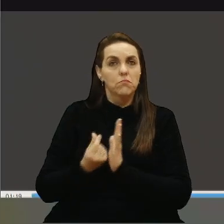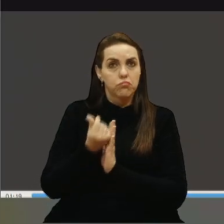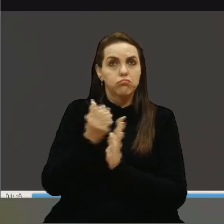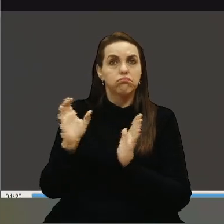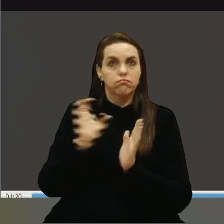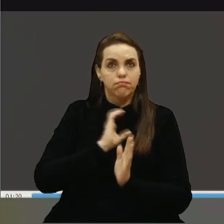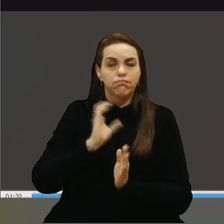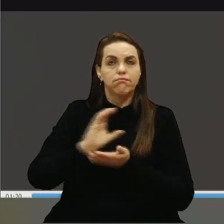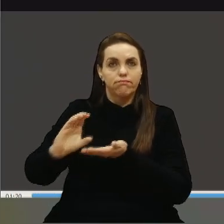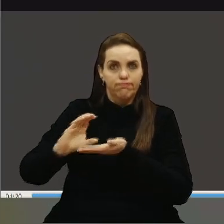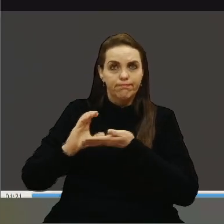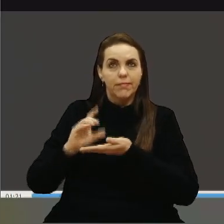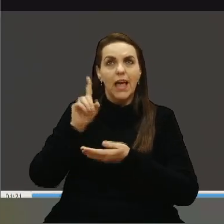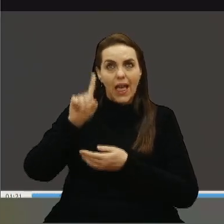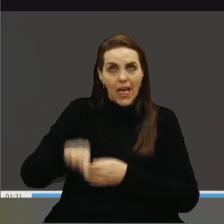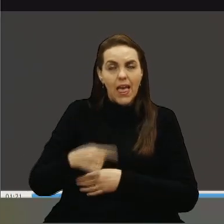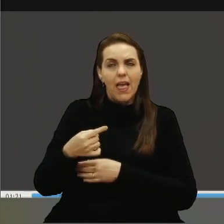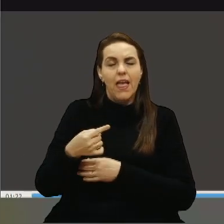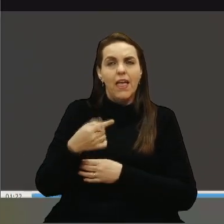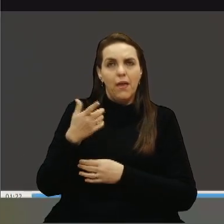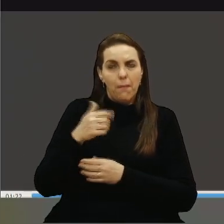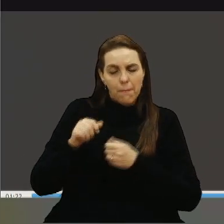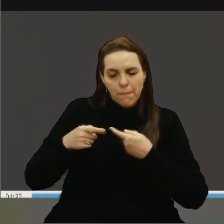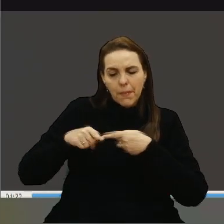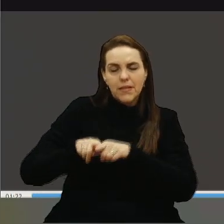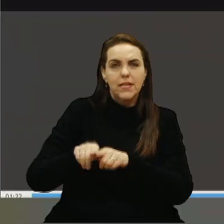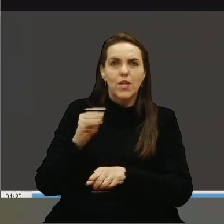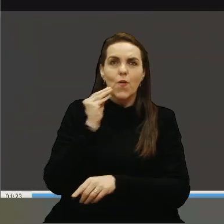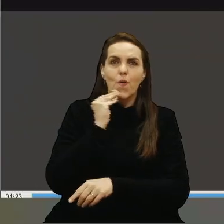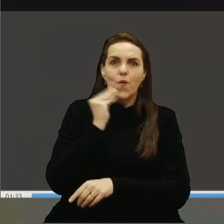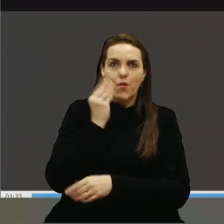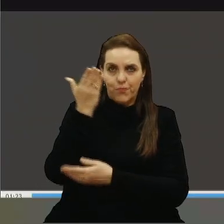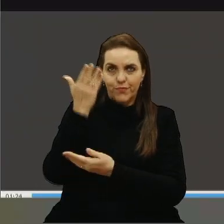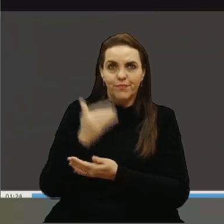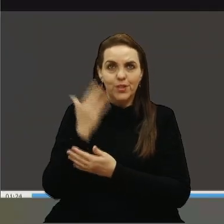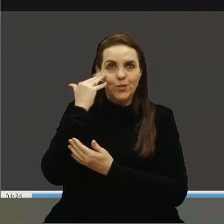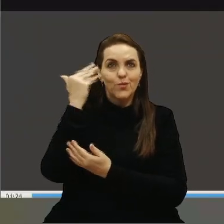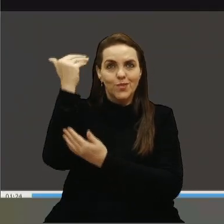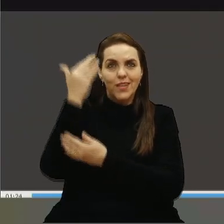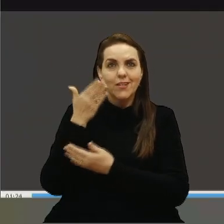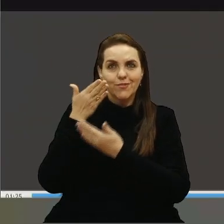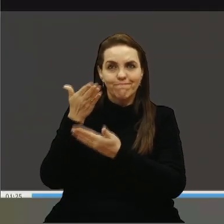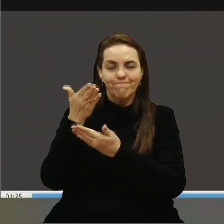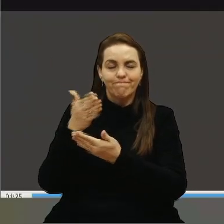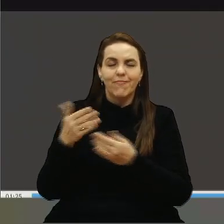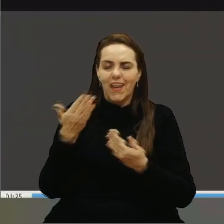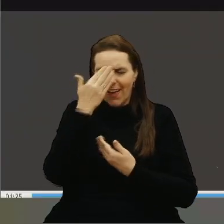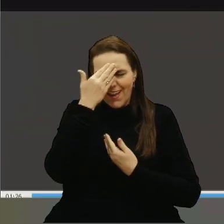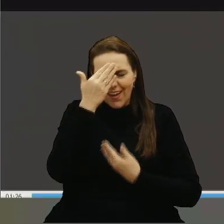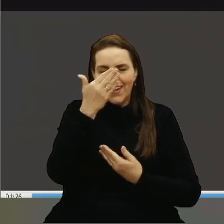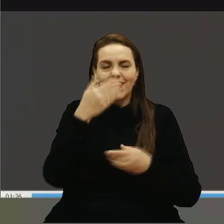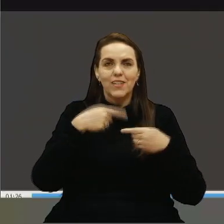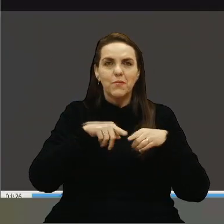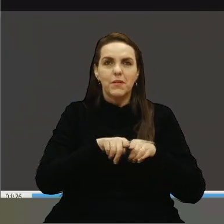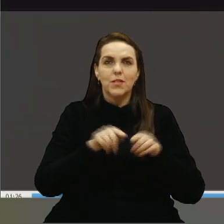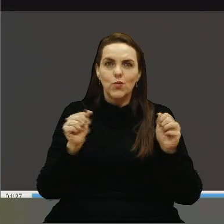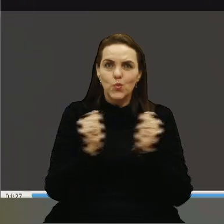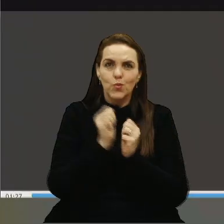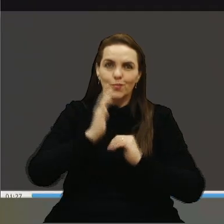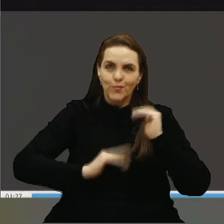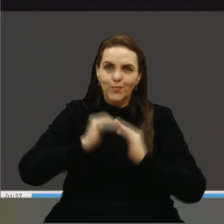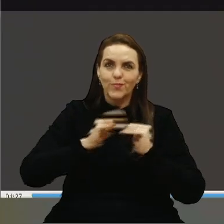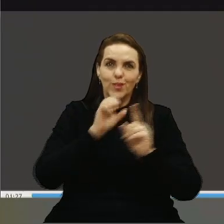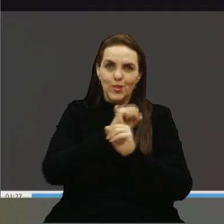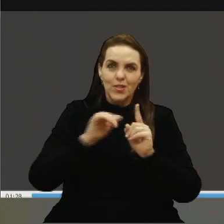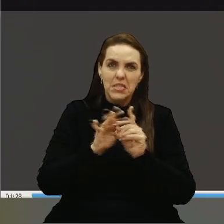construção é sempre baseada em parceria e, claro, de sucesso. E agradeço, João, por essa parceria e juntos vamos construir, sim, uma sociedade